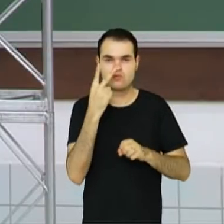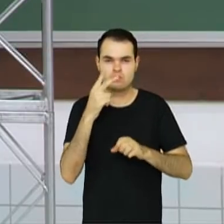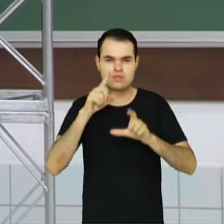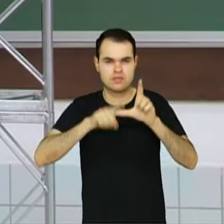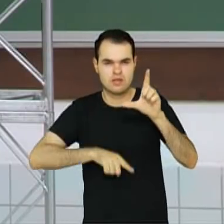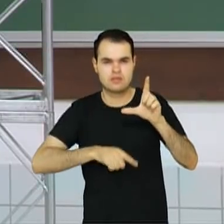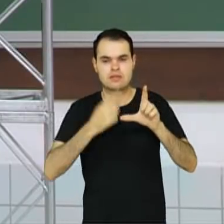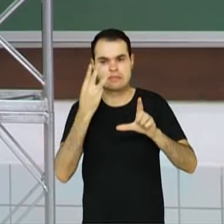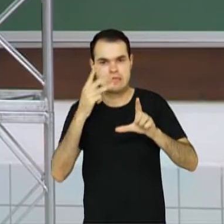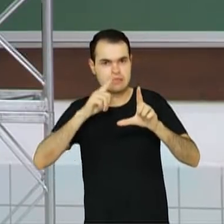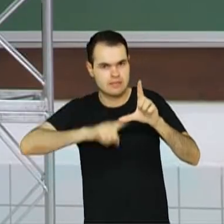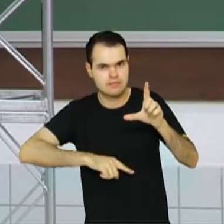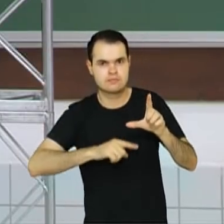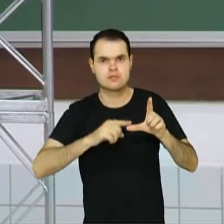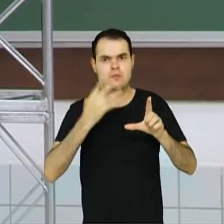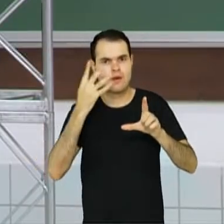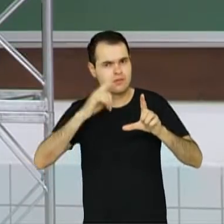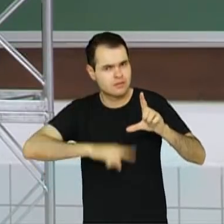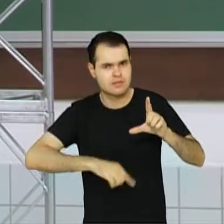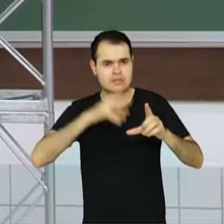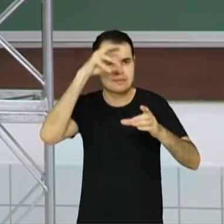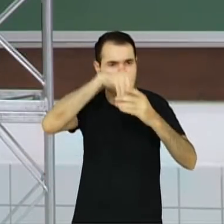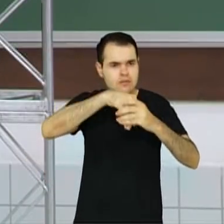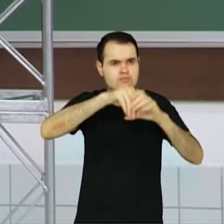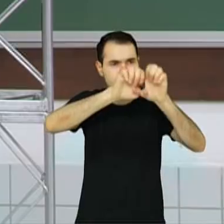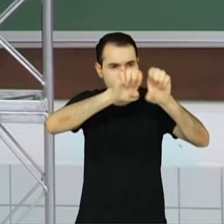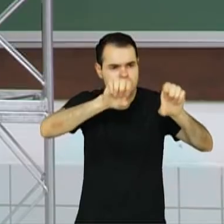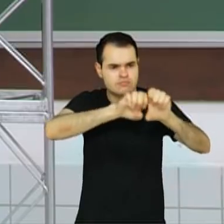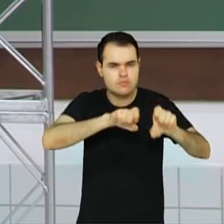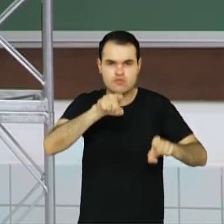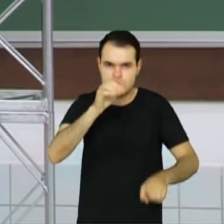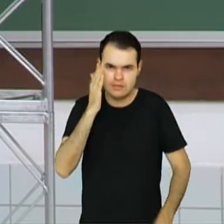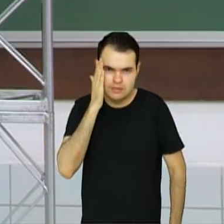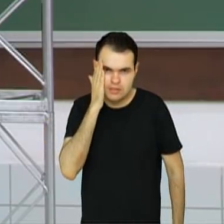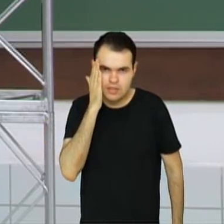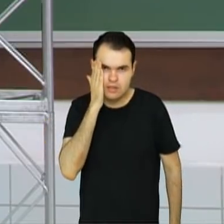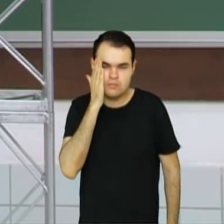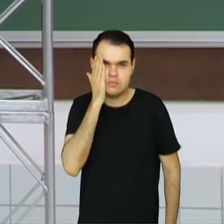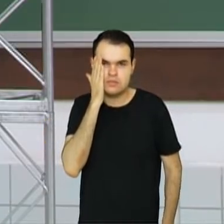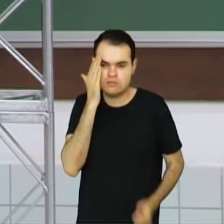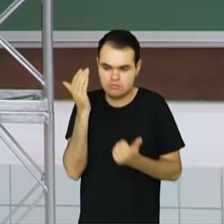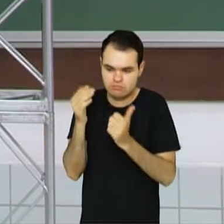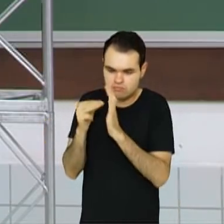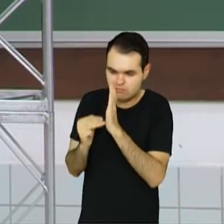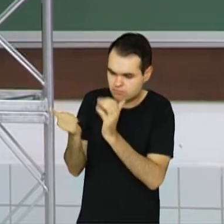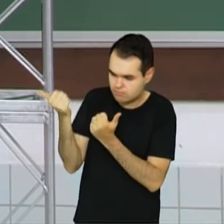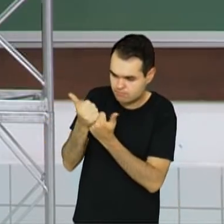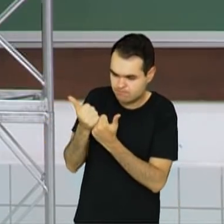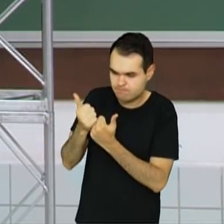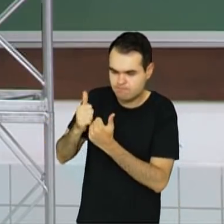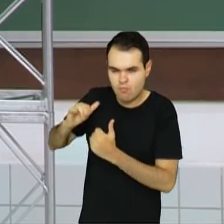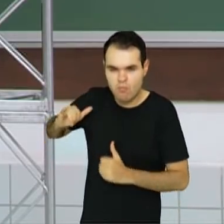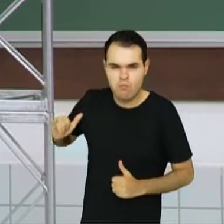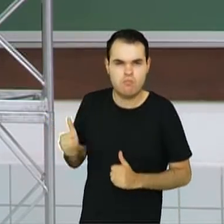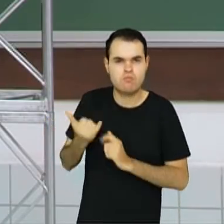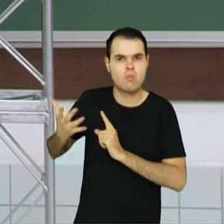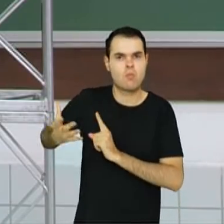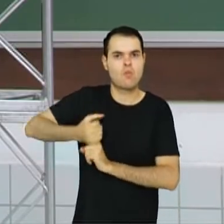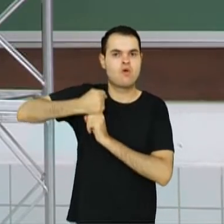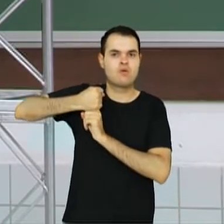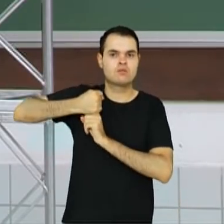Se você tiver 3 incógnitas, 4 incógnitas, se você souber trabalhar com o método de substituição, você consegue resolver esse